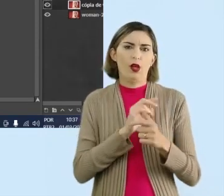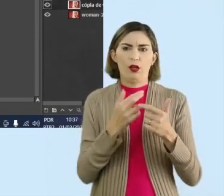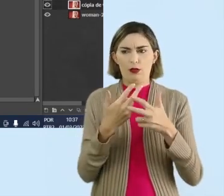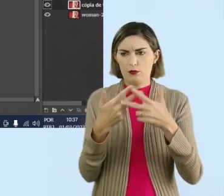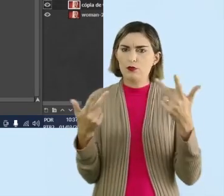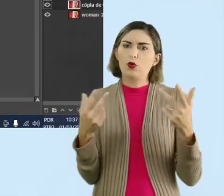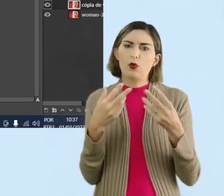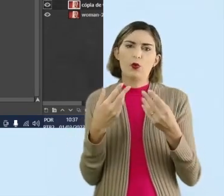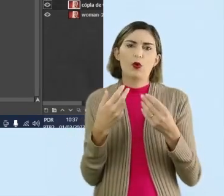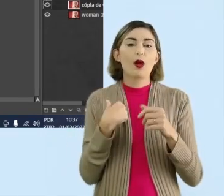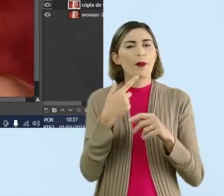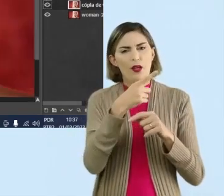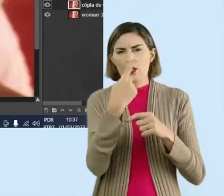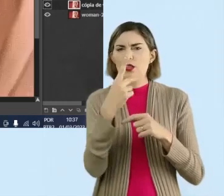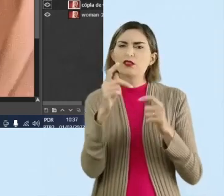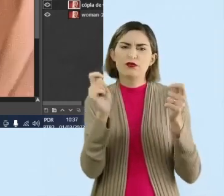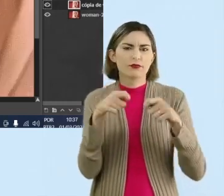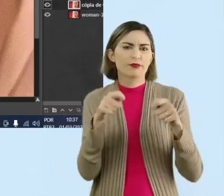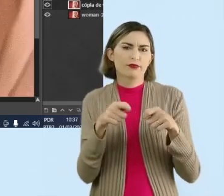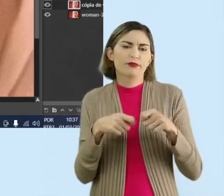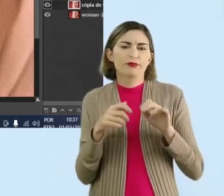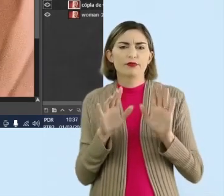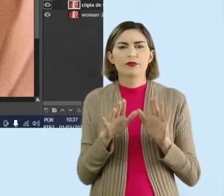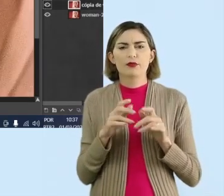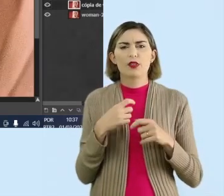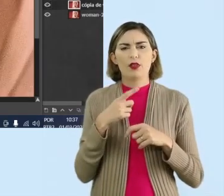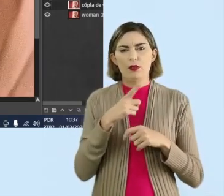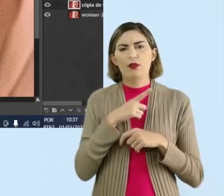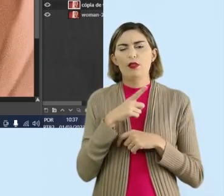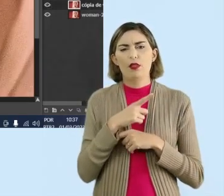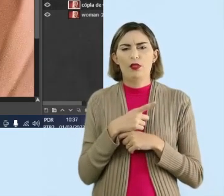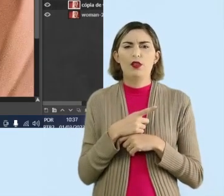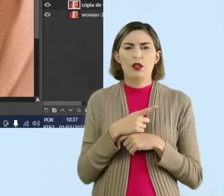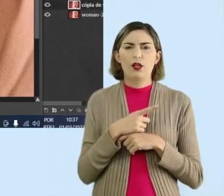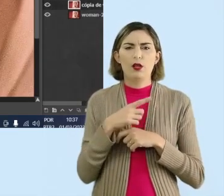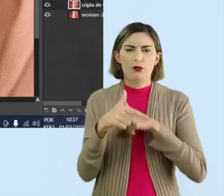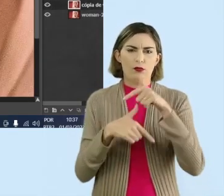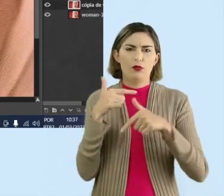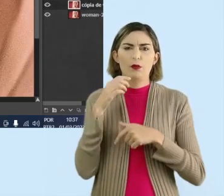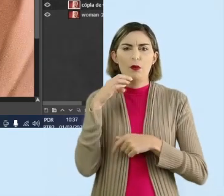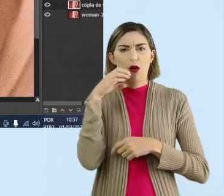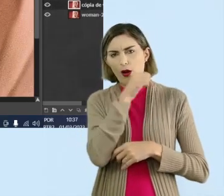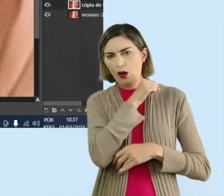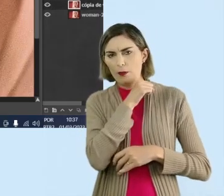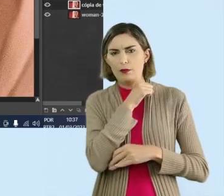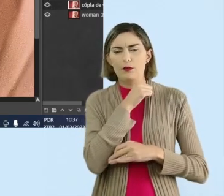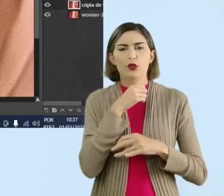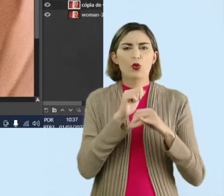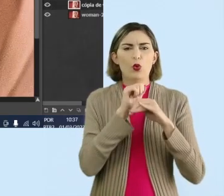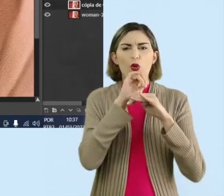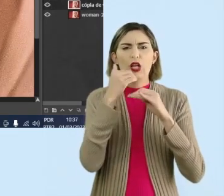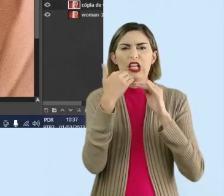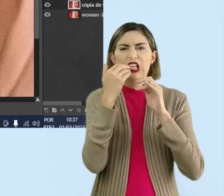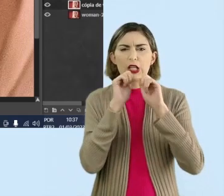suficiente para ter um trabalho rápido. Vamos clarear mais um pouquinho para você ver.